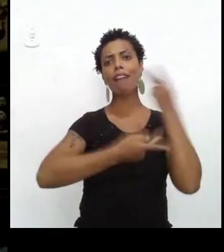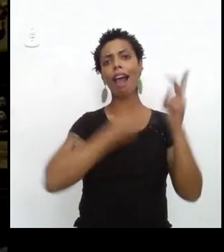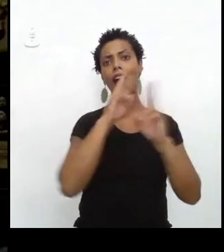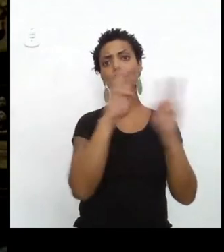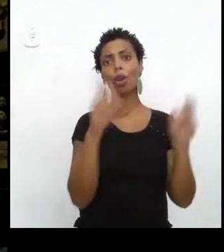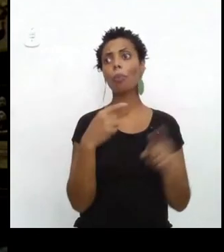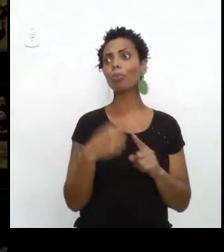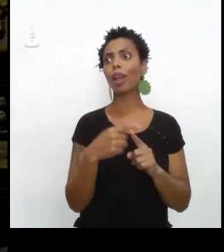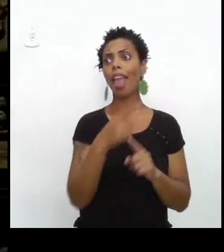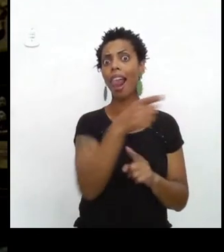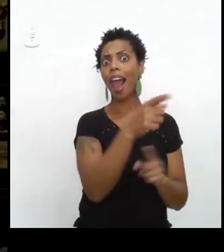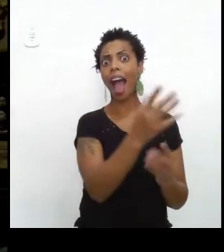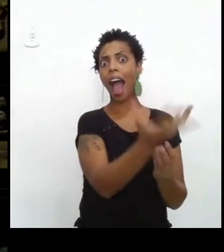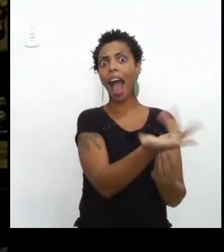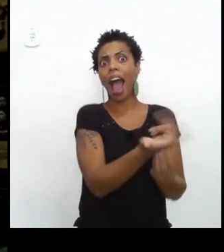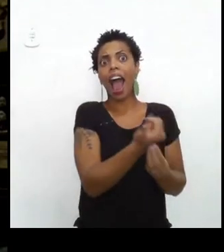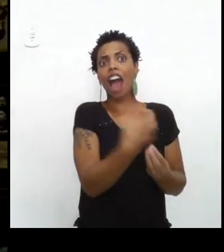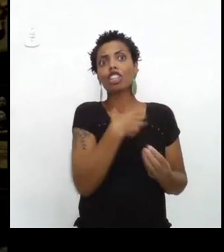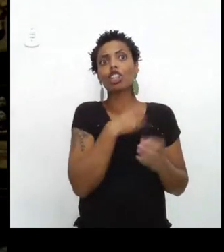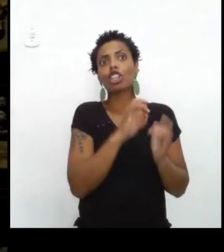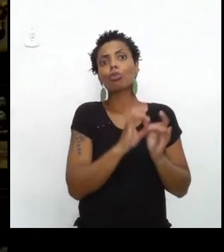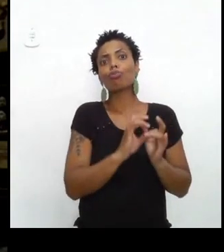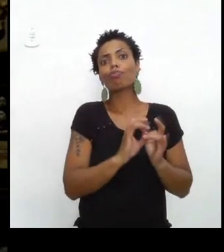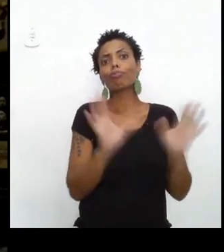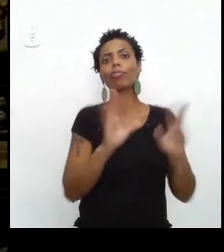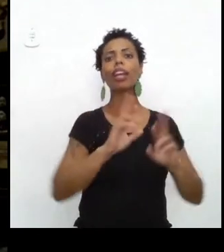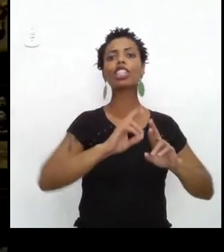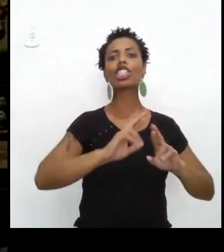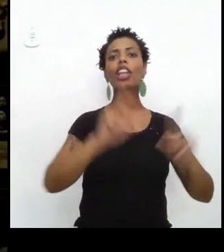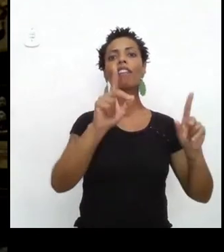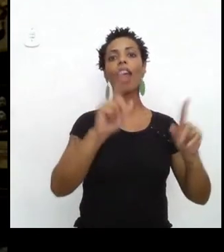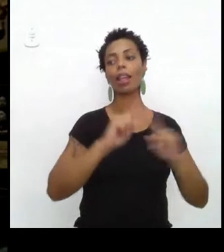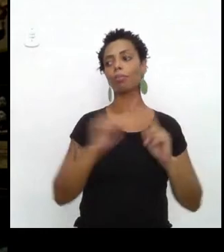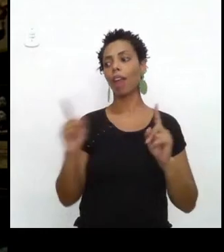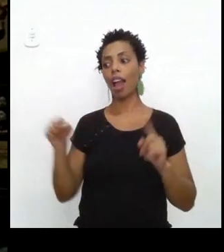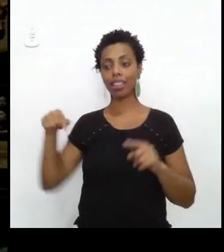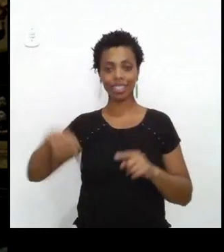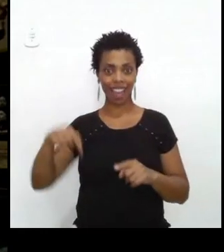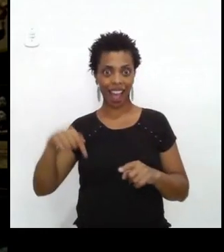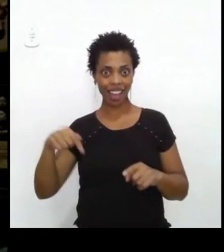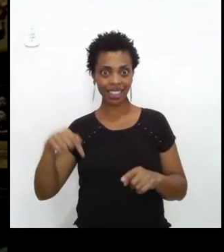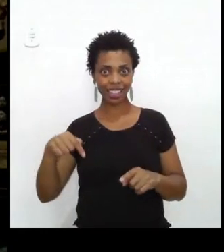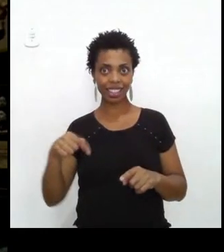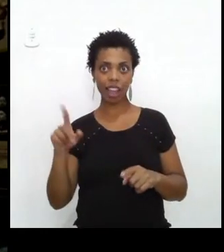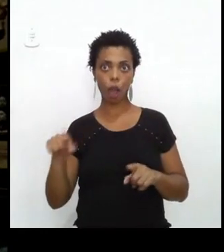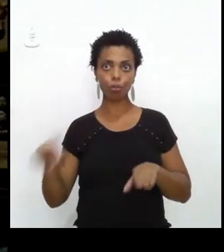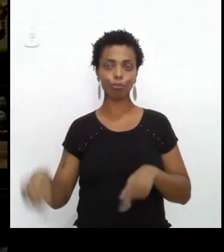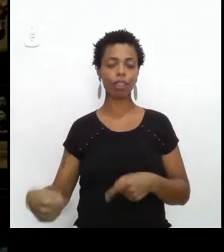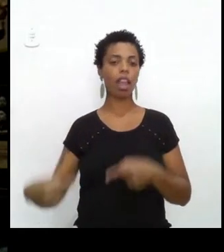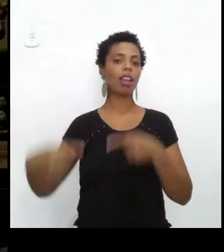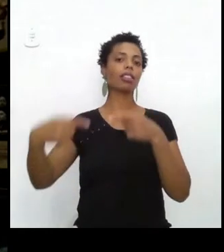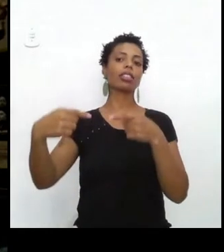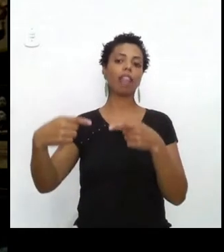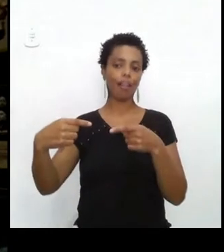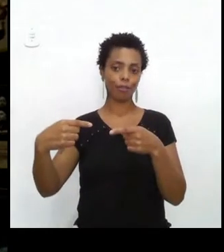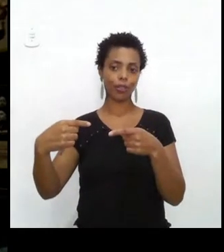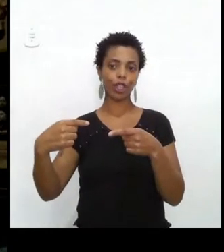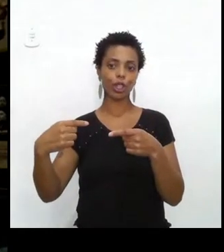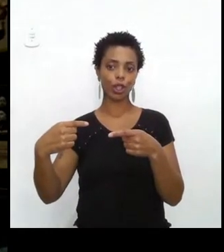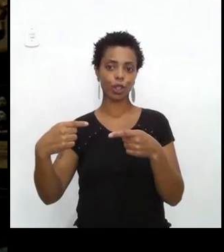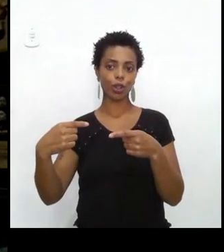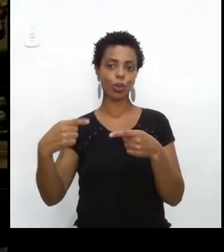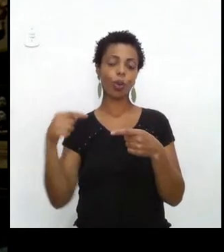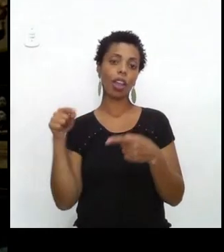challenge of the ring will rock you smarter than o canal bonito headbands